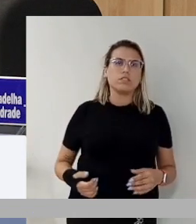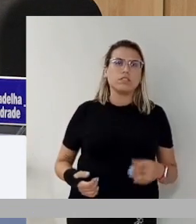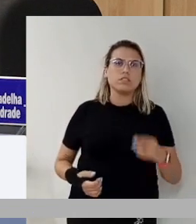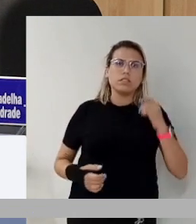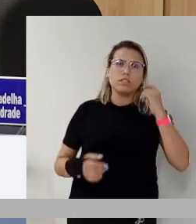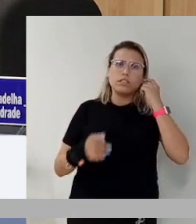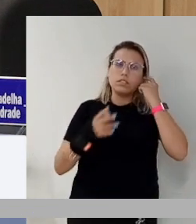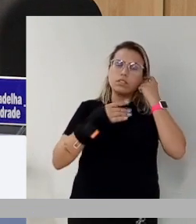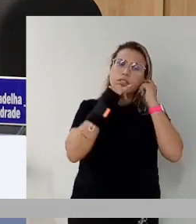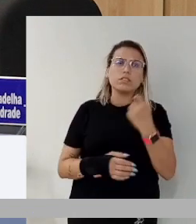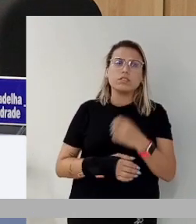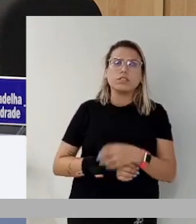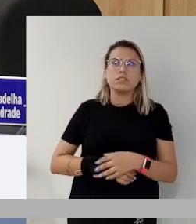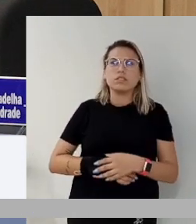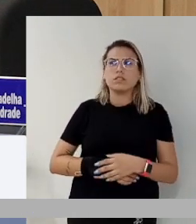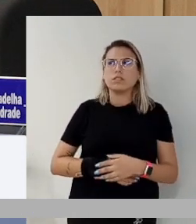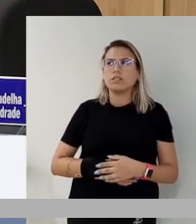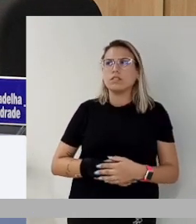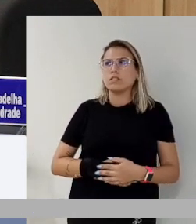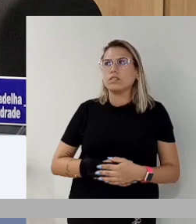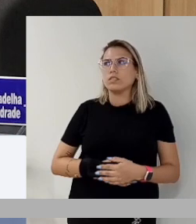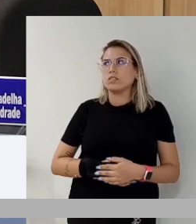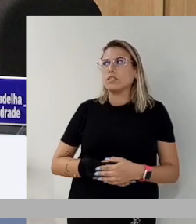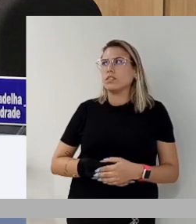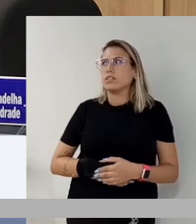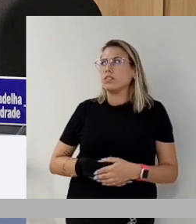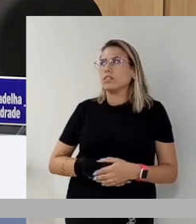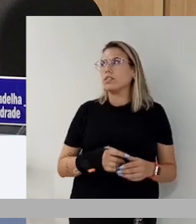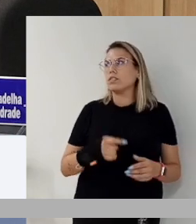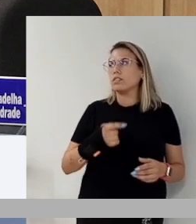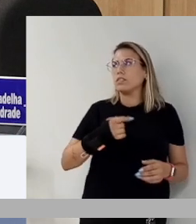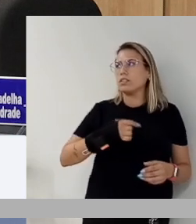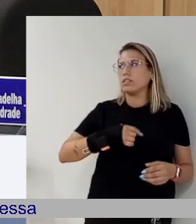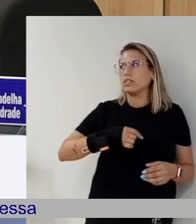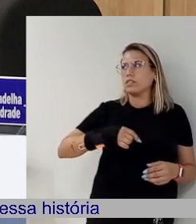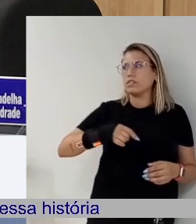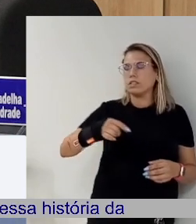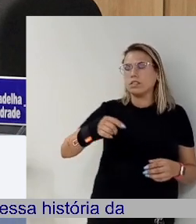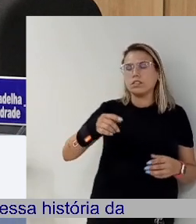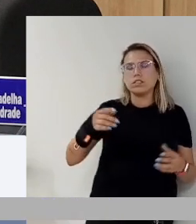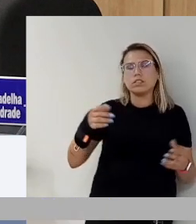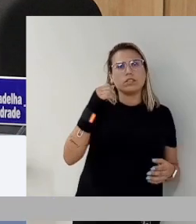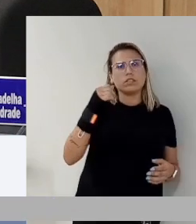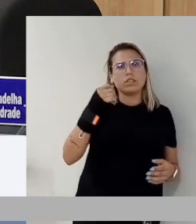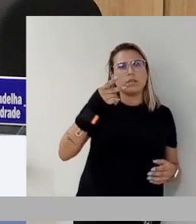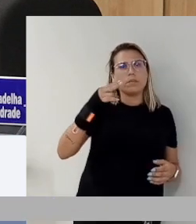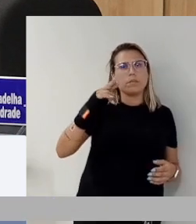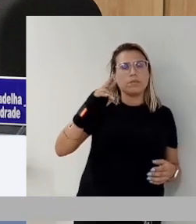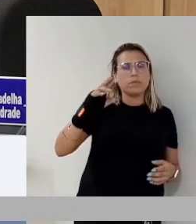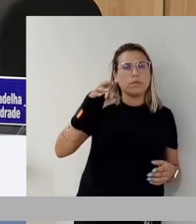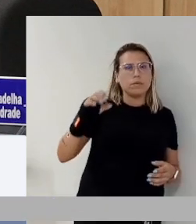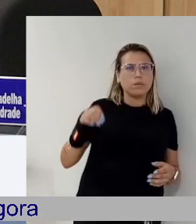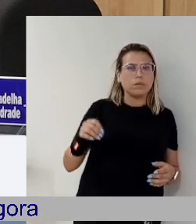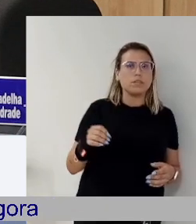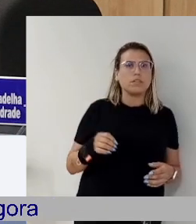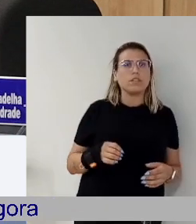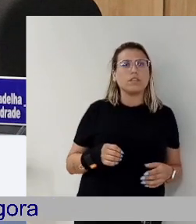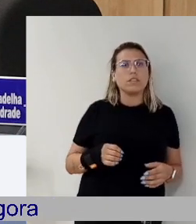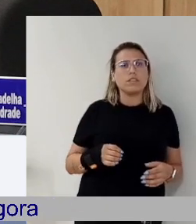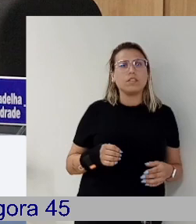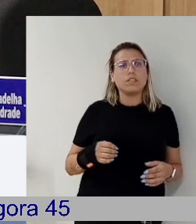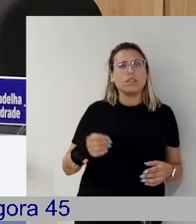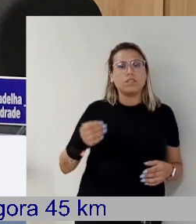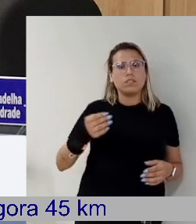aí do aluvião foi feito agora essa estrada Lagoinha Tapuio vai ser feito agora 45